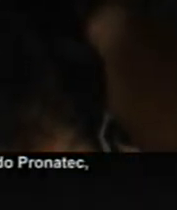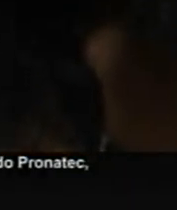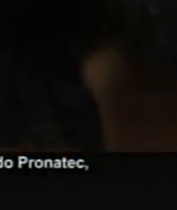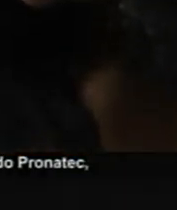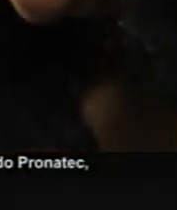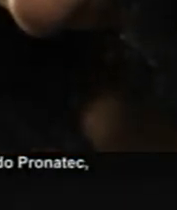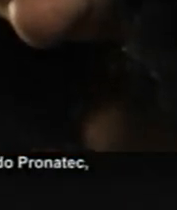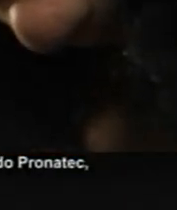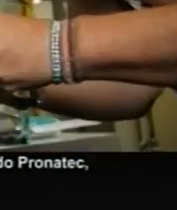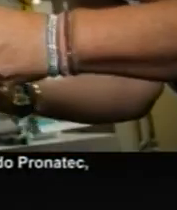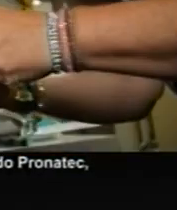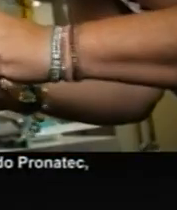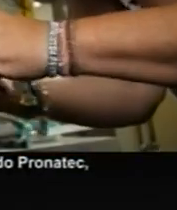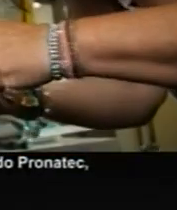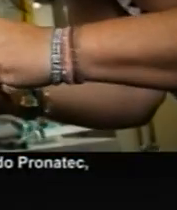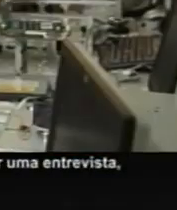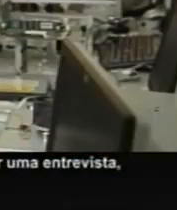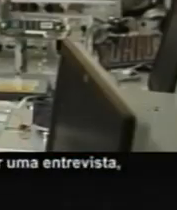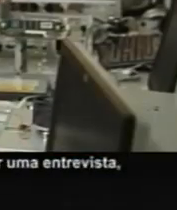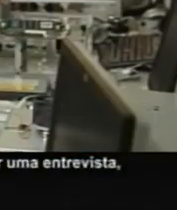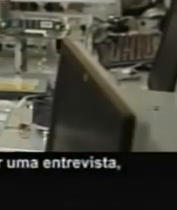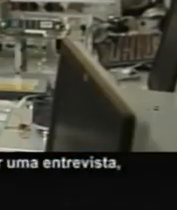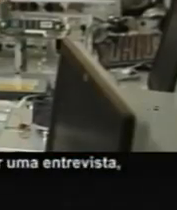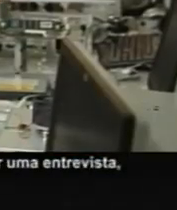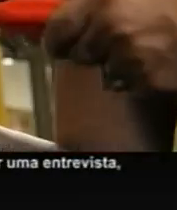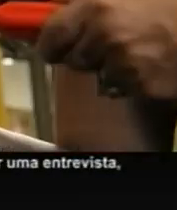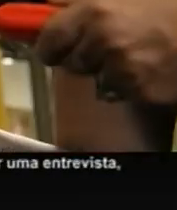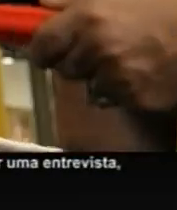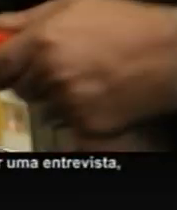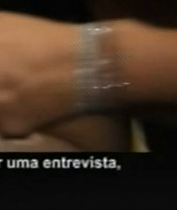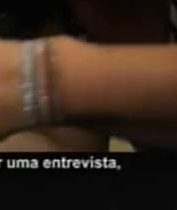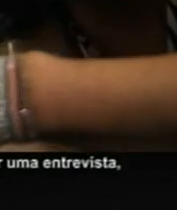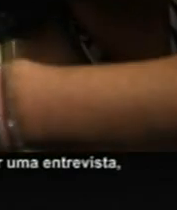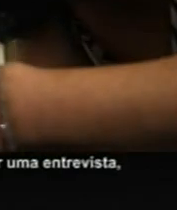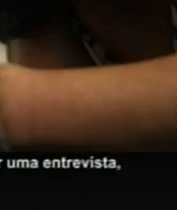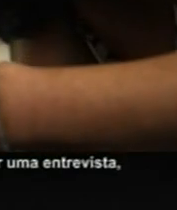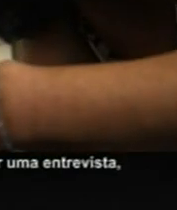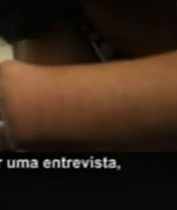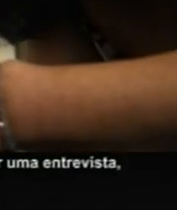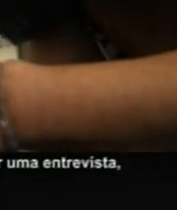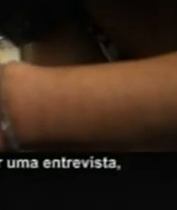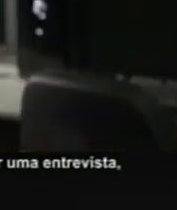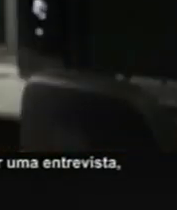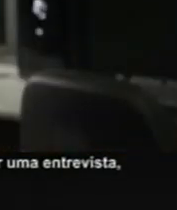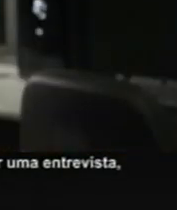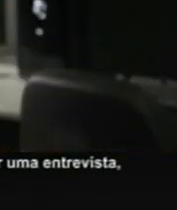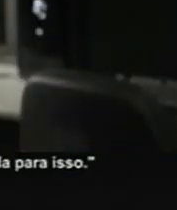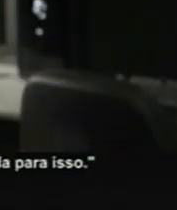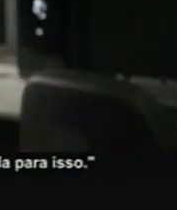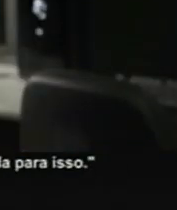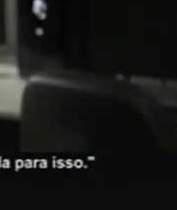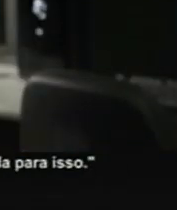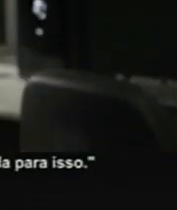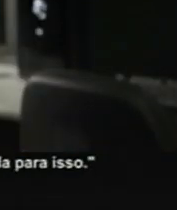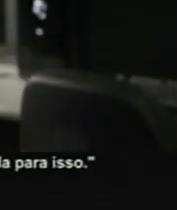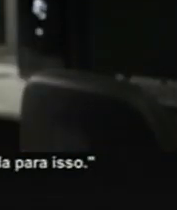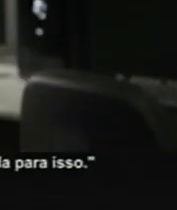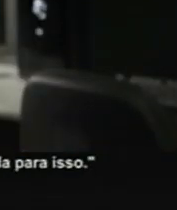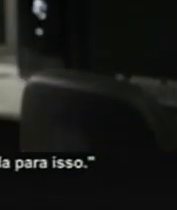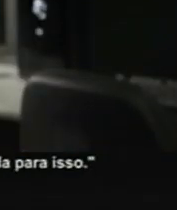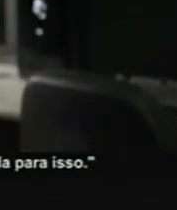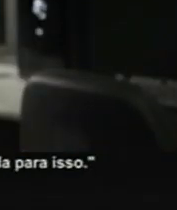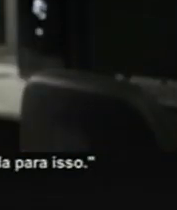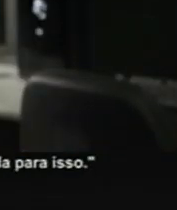tem essa oportunidade do Pronatec, desses cursos gratuitos, se uma empresa me fazer uma entrevista, eles não, essa aqui está